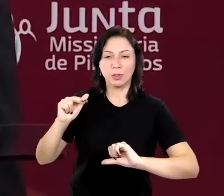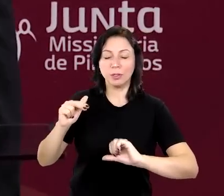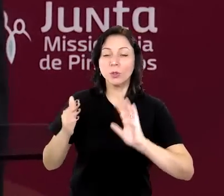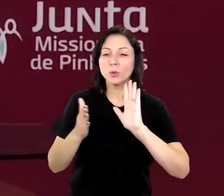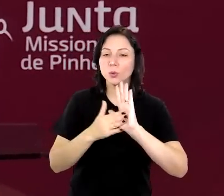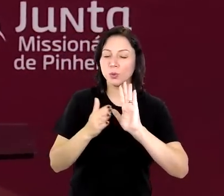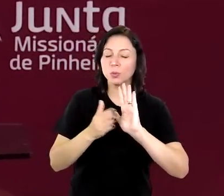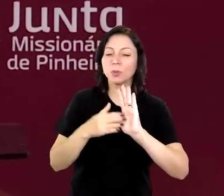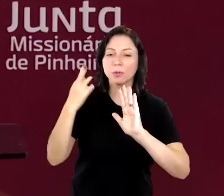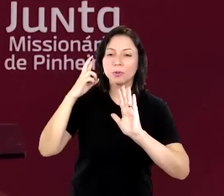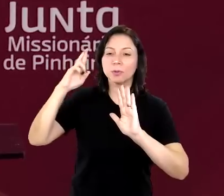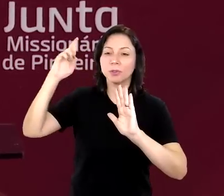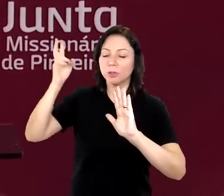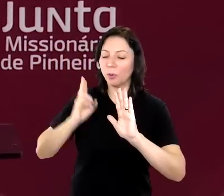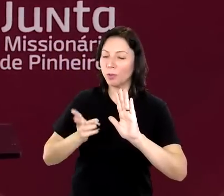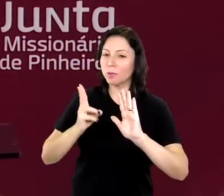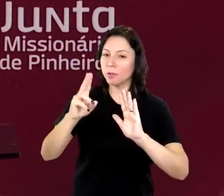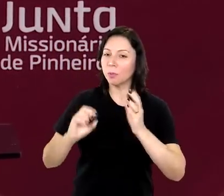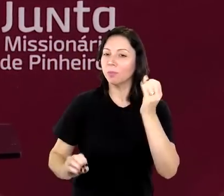olhos te veem.